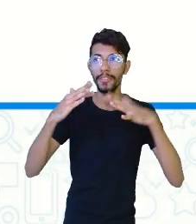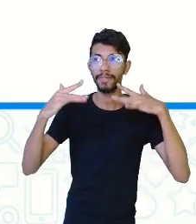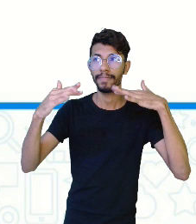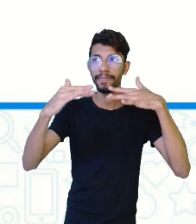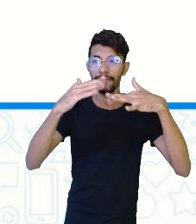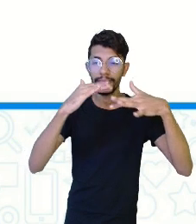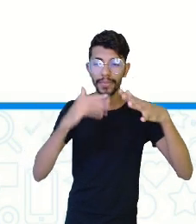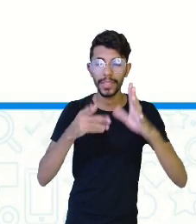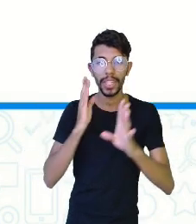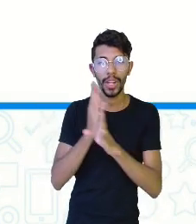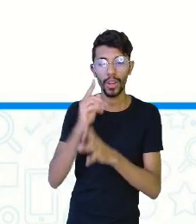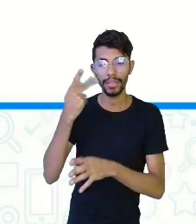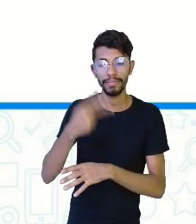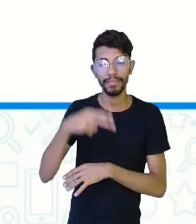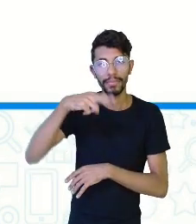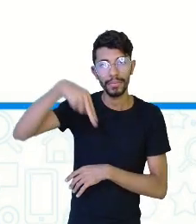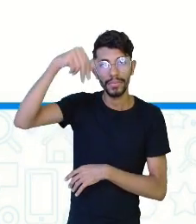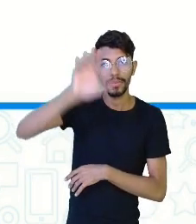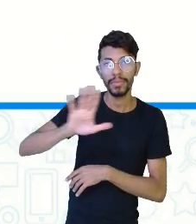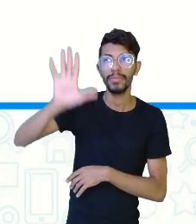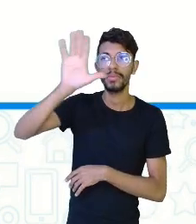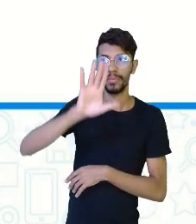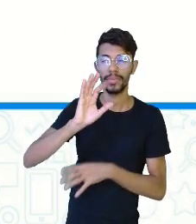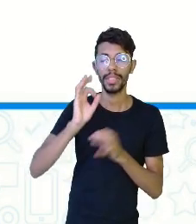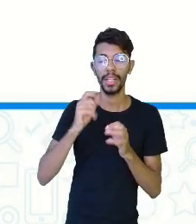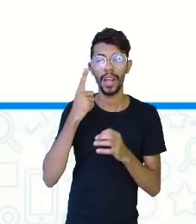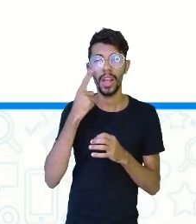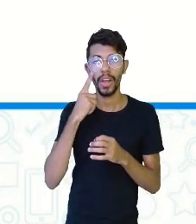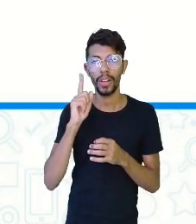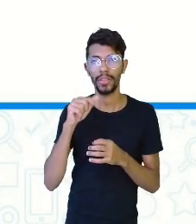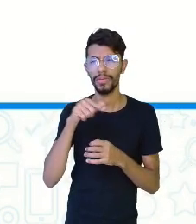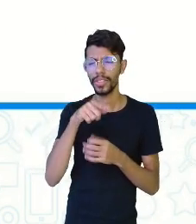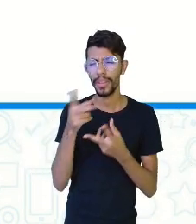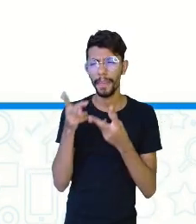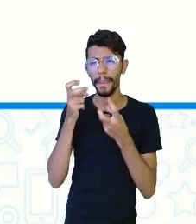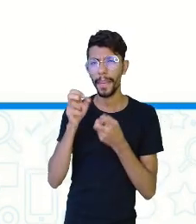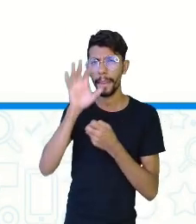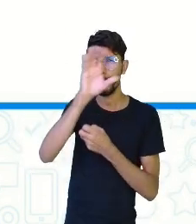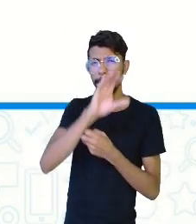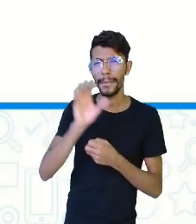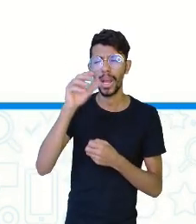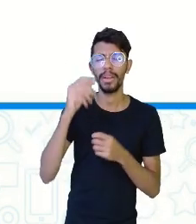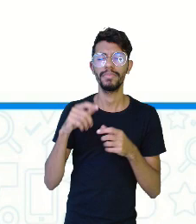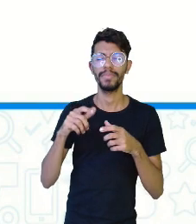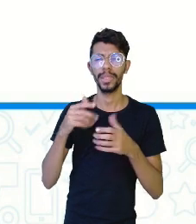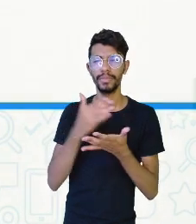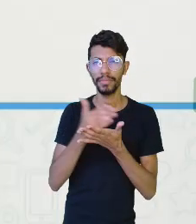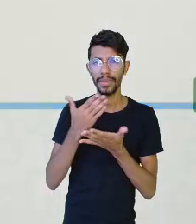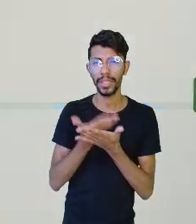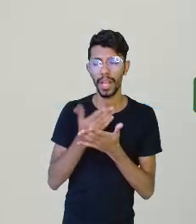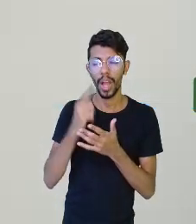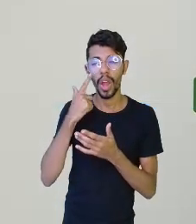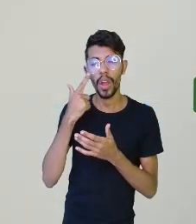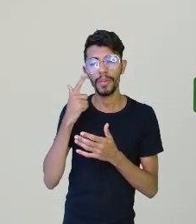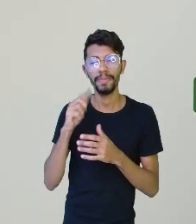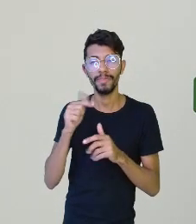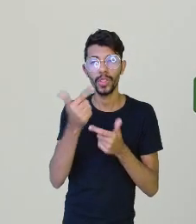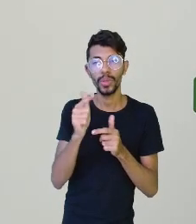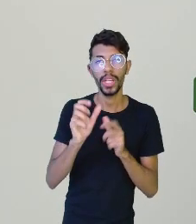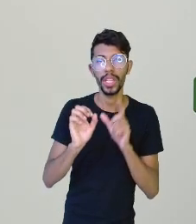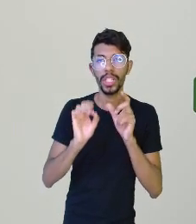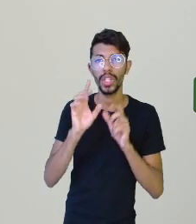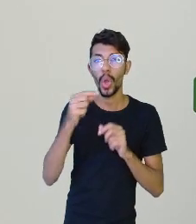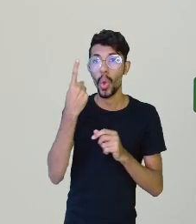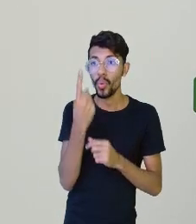que tem na região Nordeste. A região Nordeste, gente, como vocês viram no mapa no início da aula, ela é bem grande. Então, não tem apenas